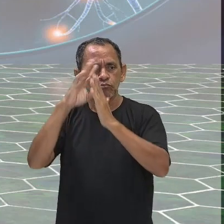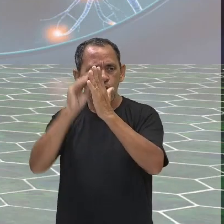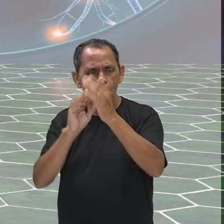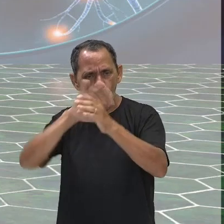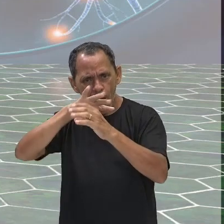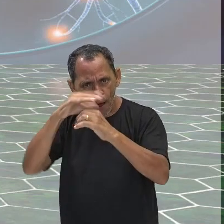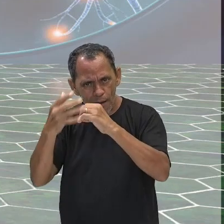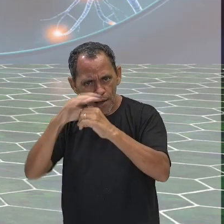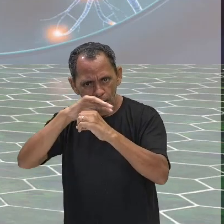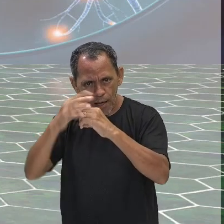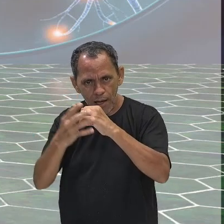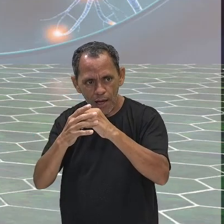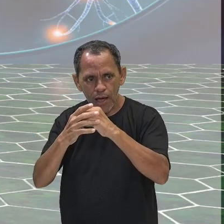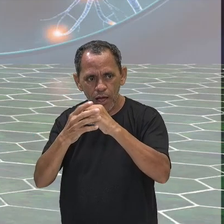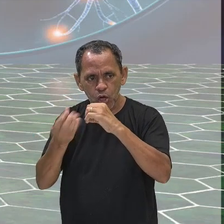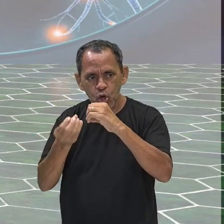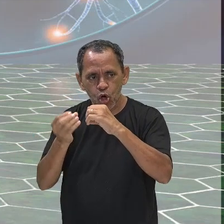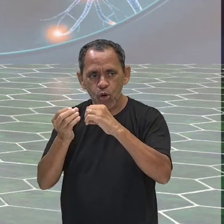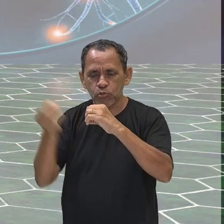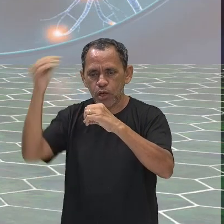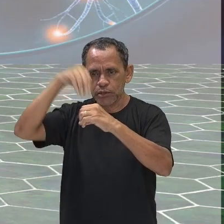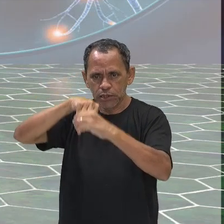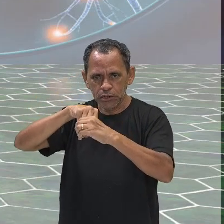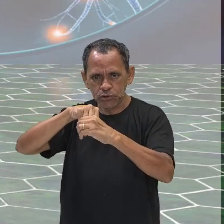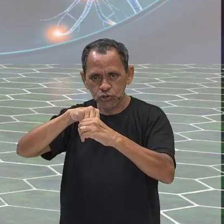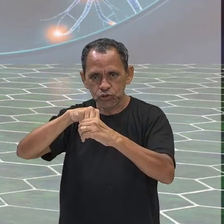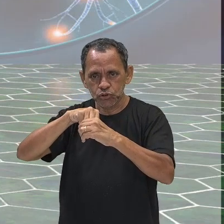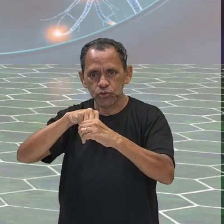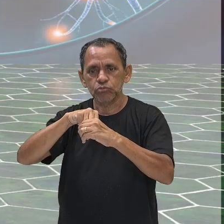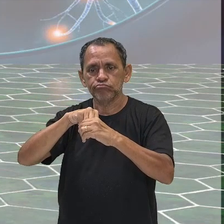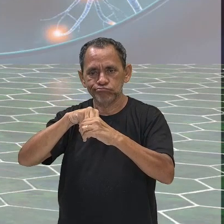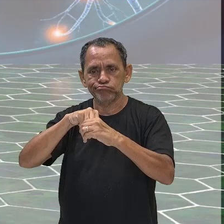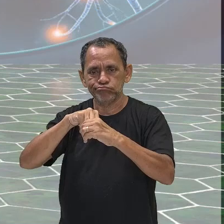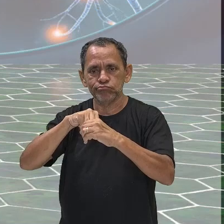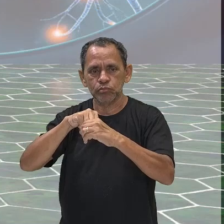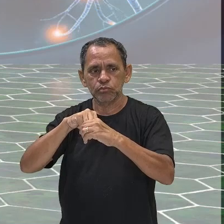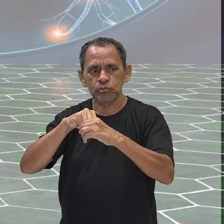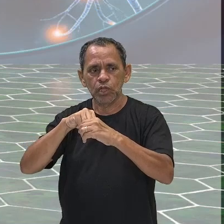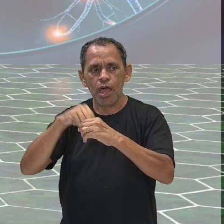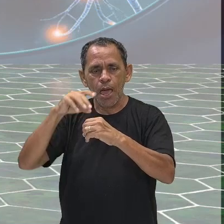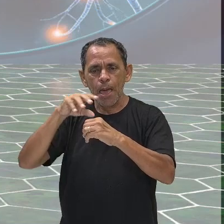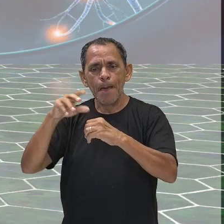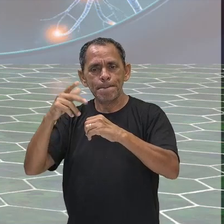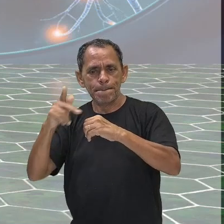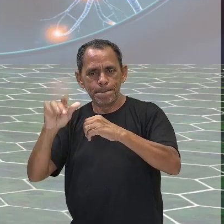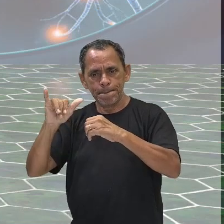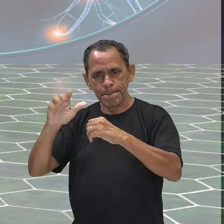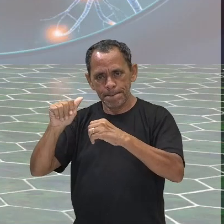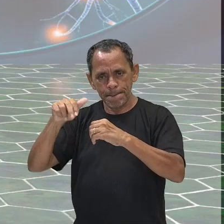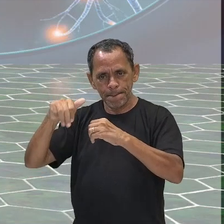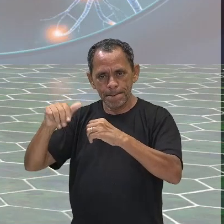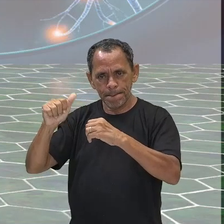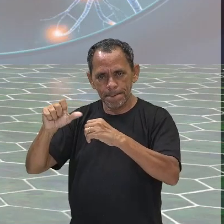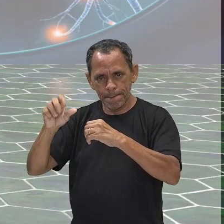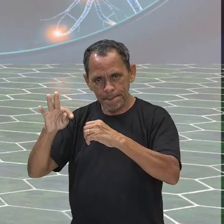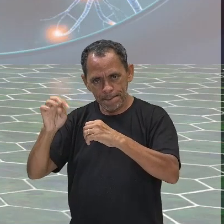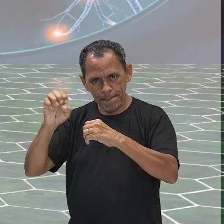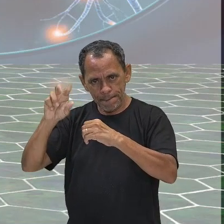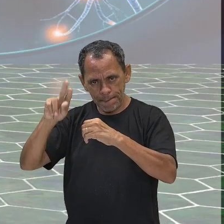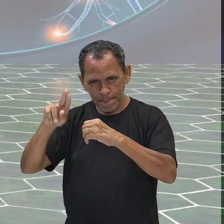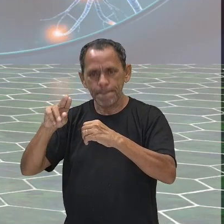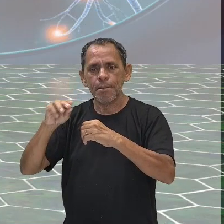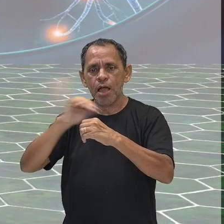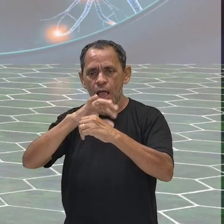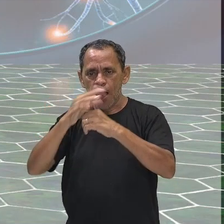A mais interior é a pia mater, depois vem a aracnoide mater e mais externa, mais grossa,